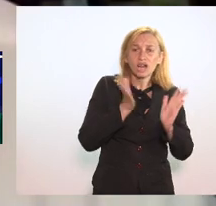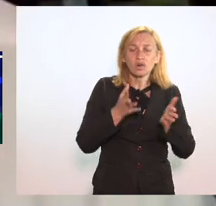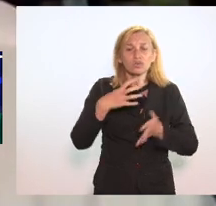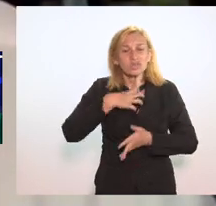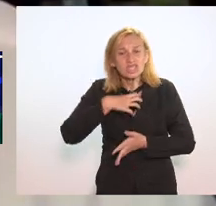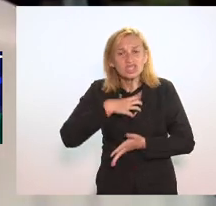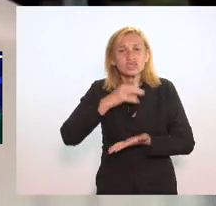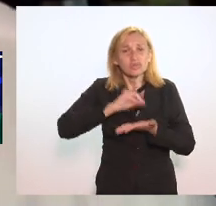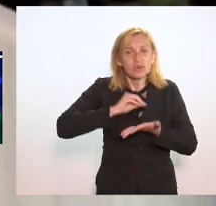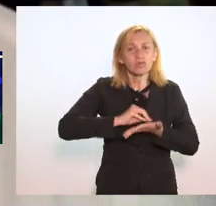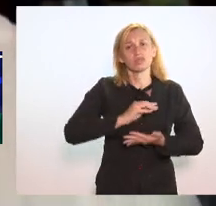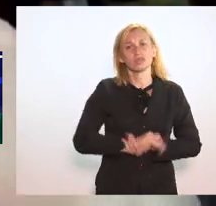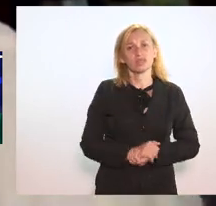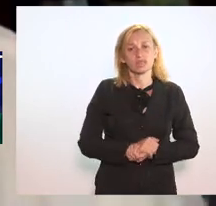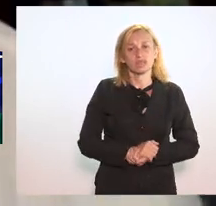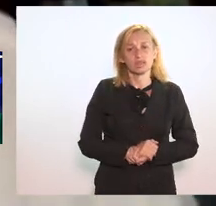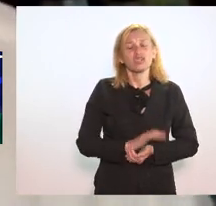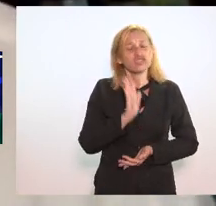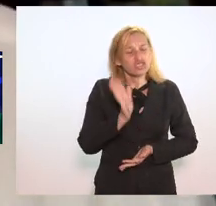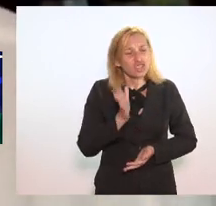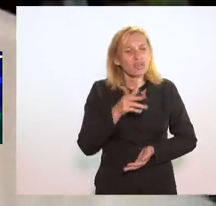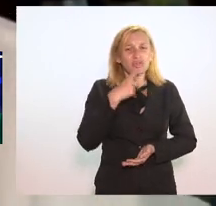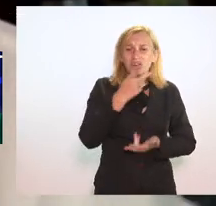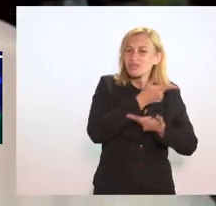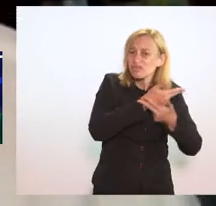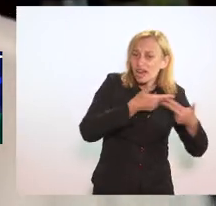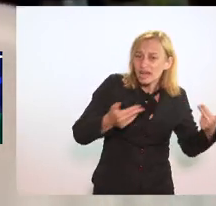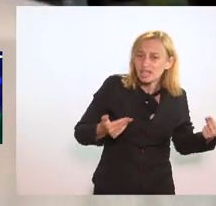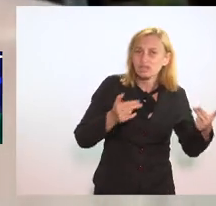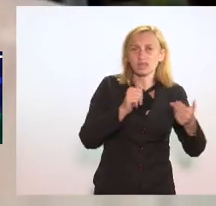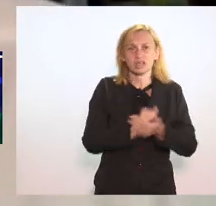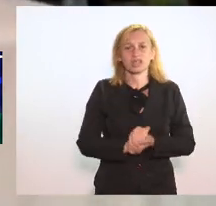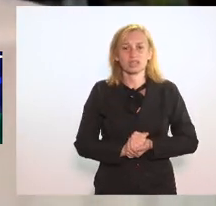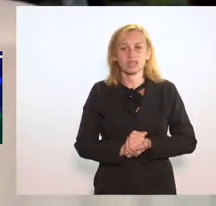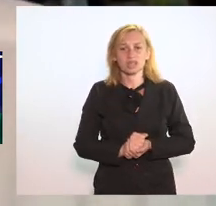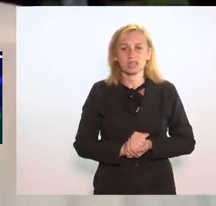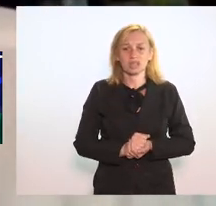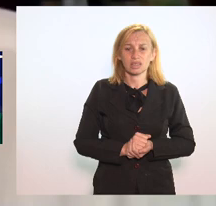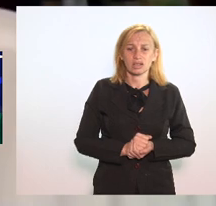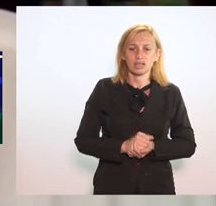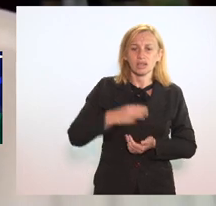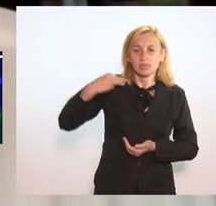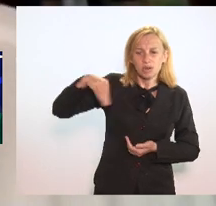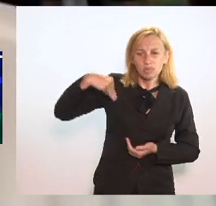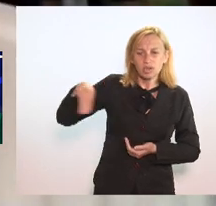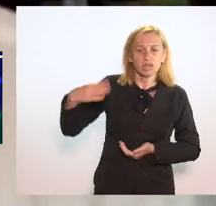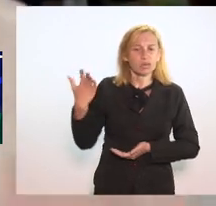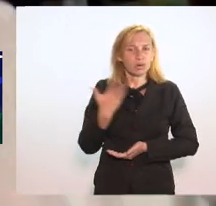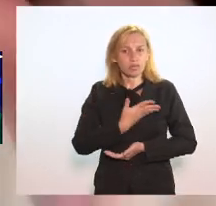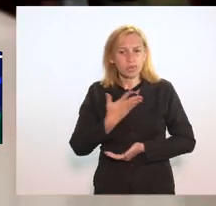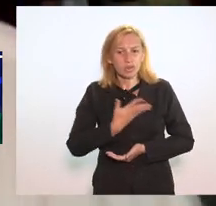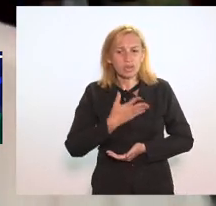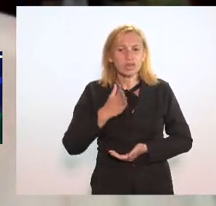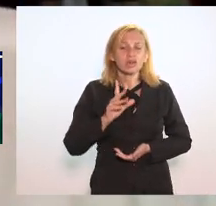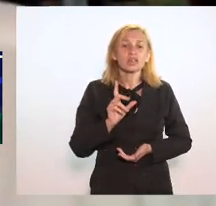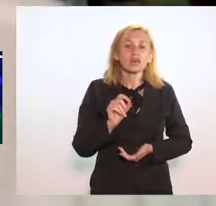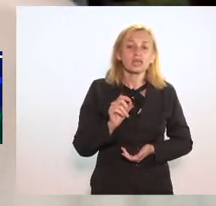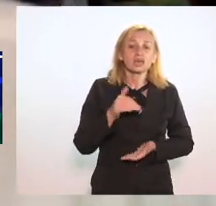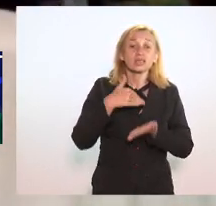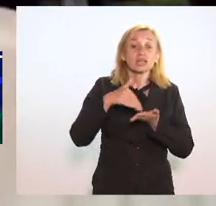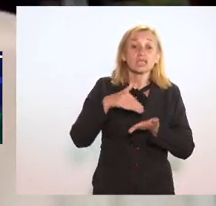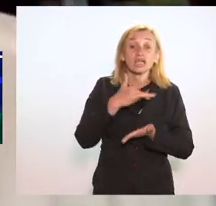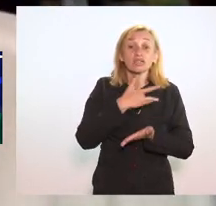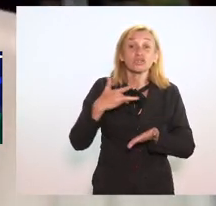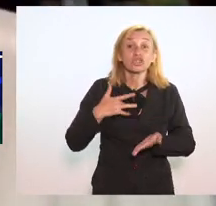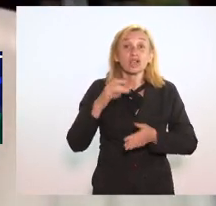tô sentindo falta agora que já foi colocado para registo pelo bem meu lindo é meu companheiro Cadê o secretário de